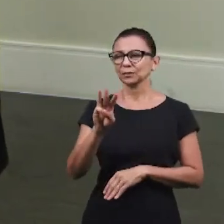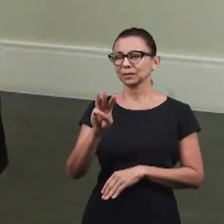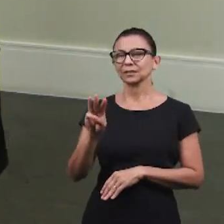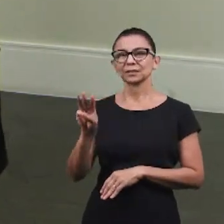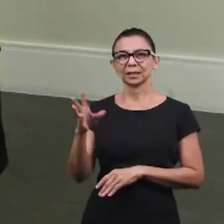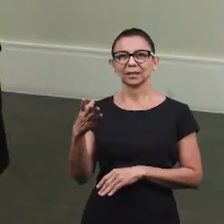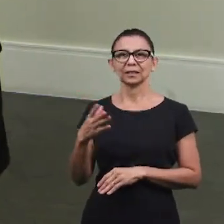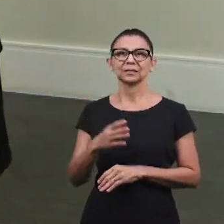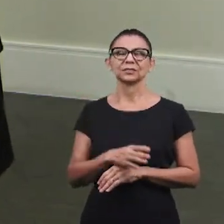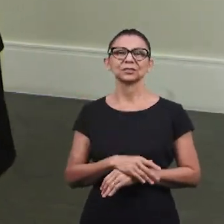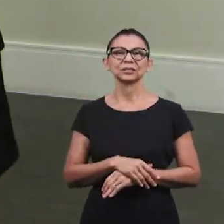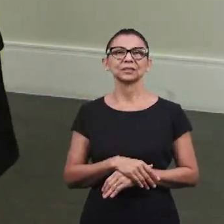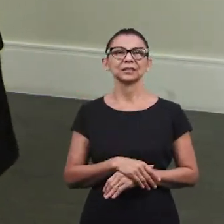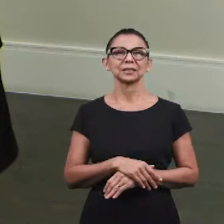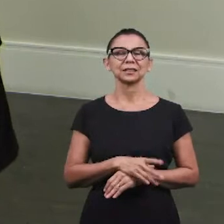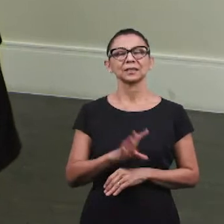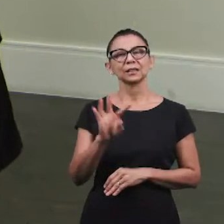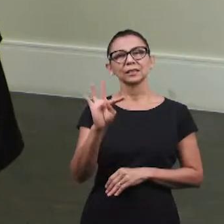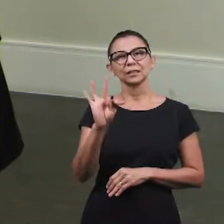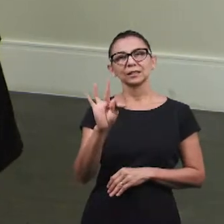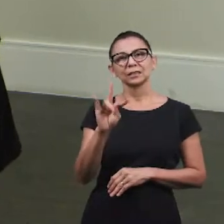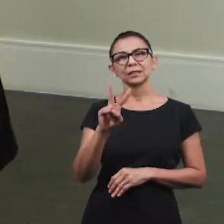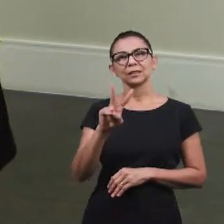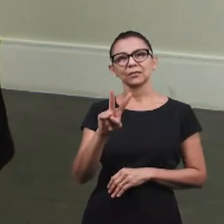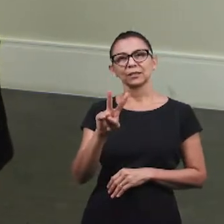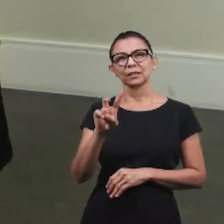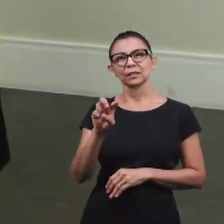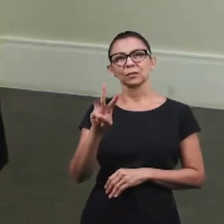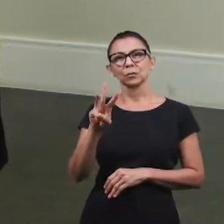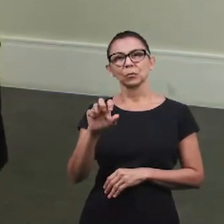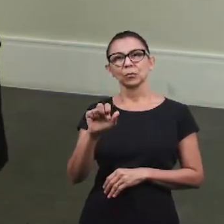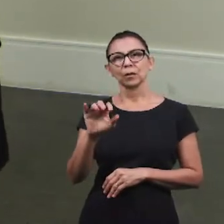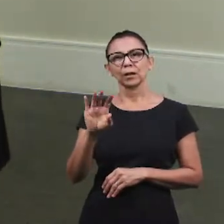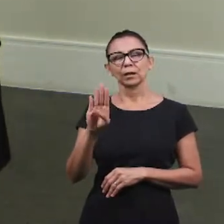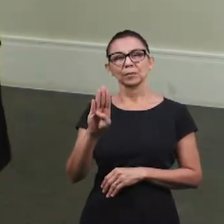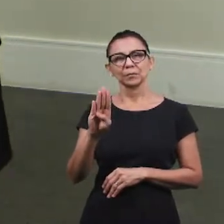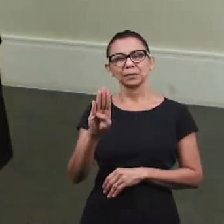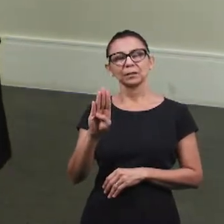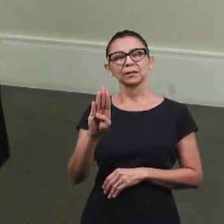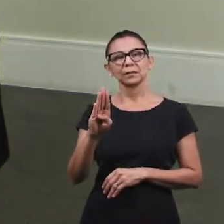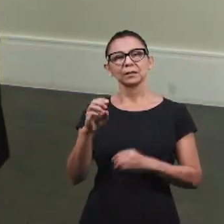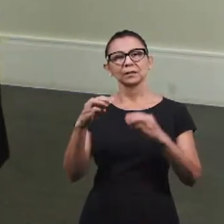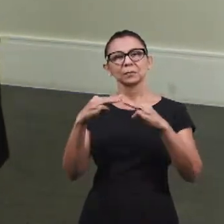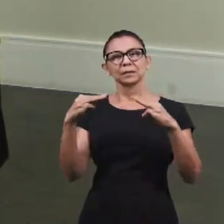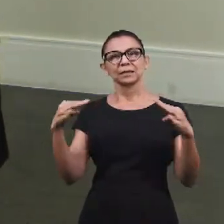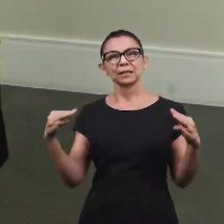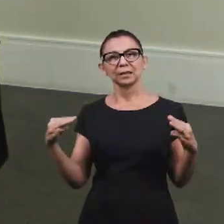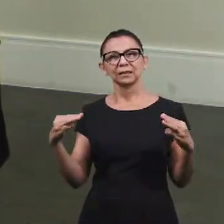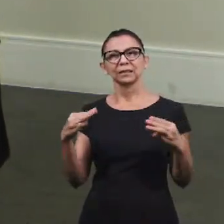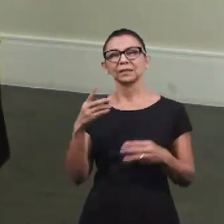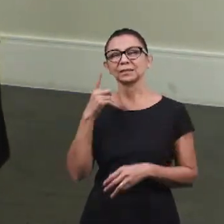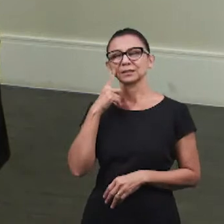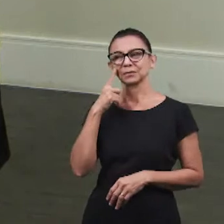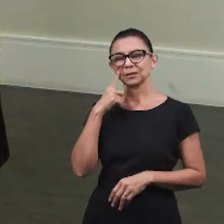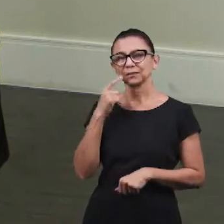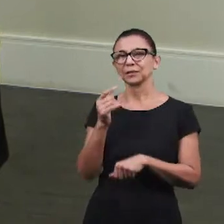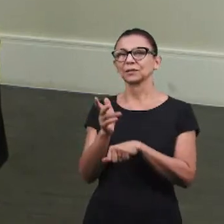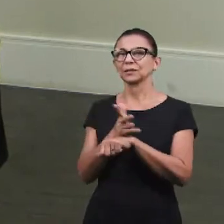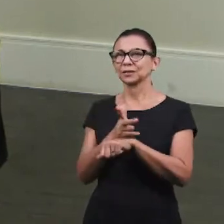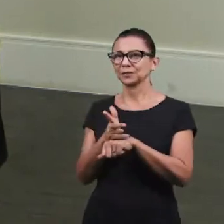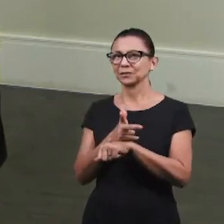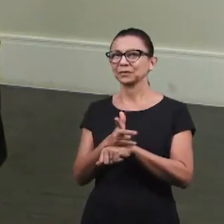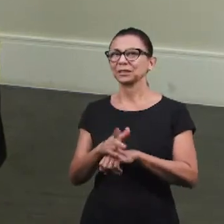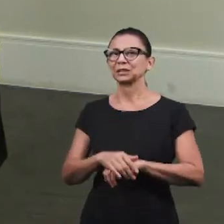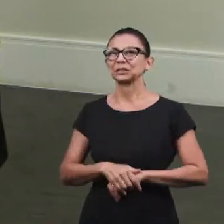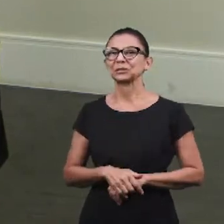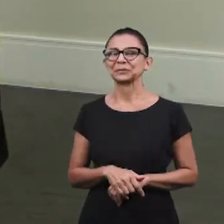Rádio TV Web Manaim. Você vai ter acesso ali às informações e ver ali o seu vídeo e ver que nós realmente aproveitamos o seu vídeo e você